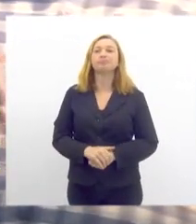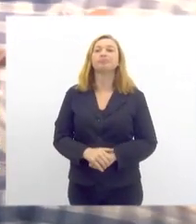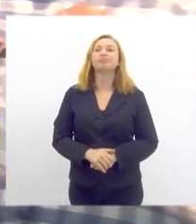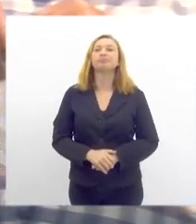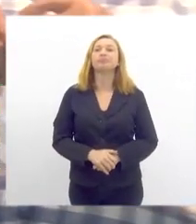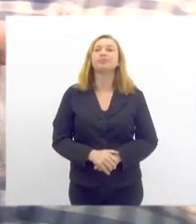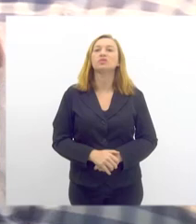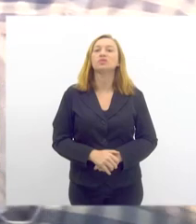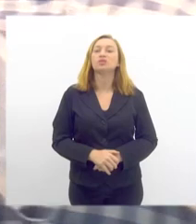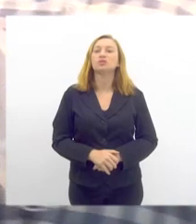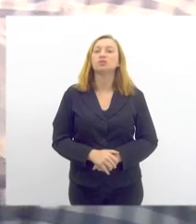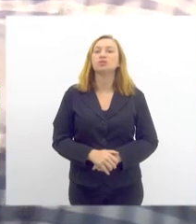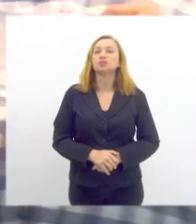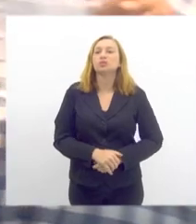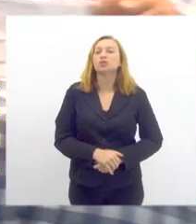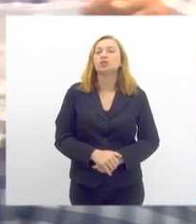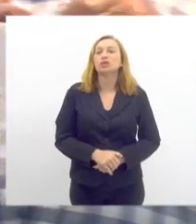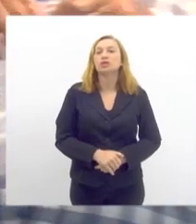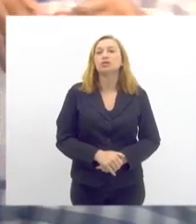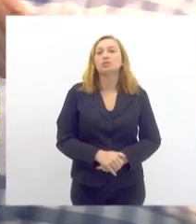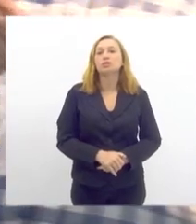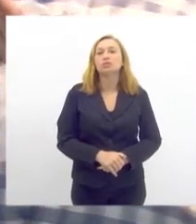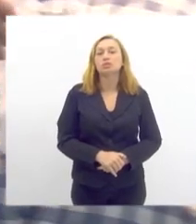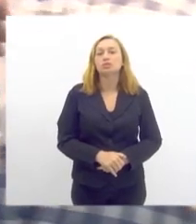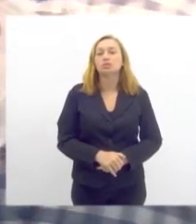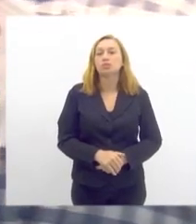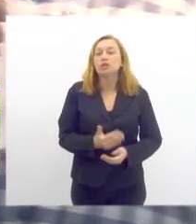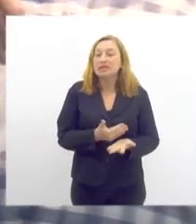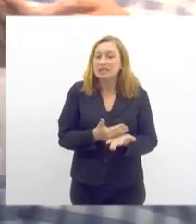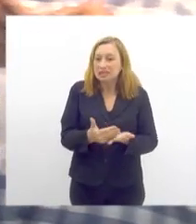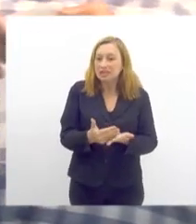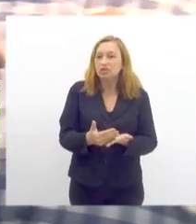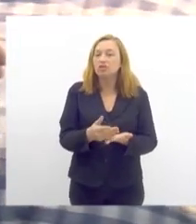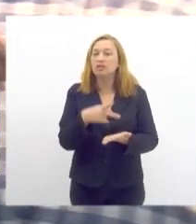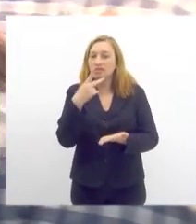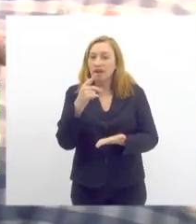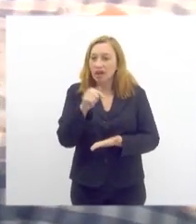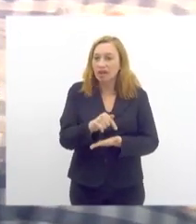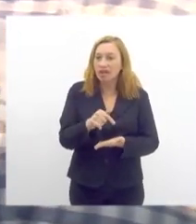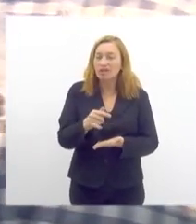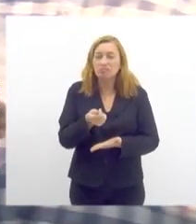Mas, enfim, isso é só um prólogo, né, uma introdução do que a gente vai falar aqui.